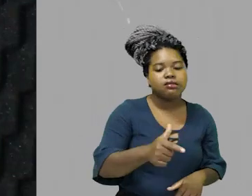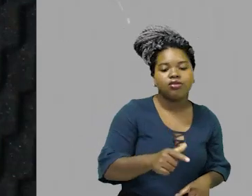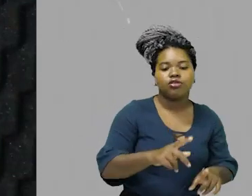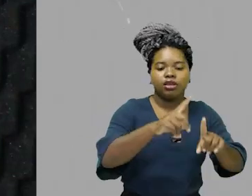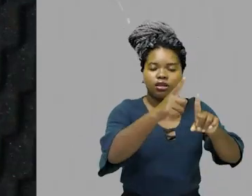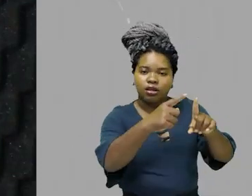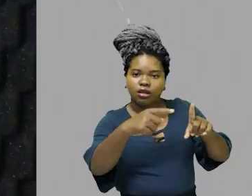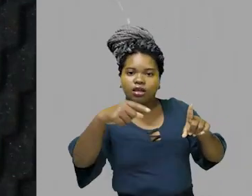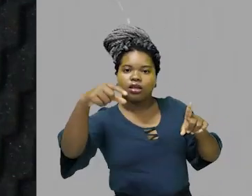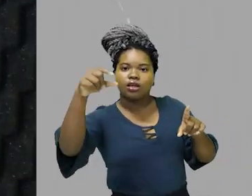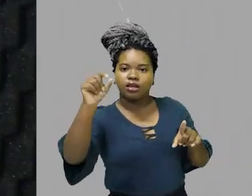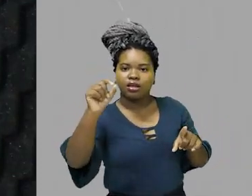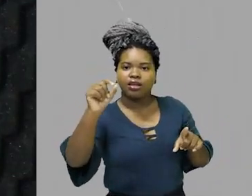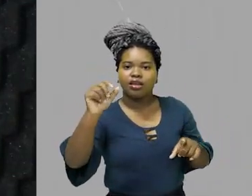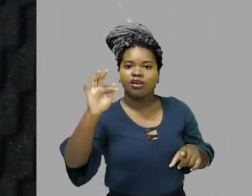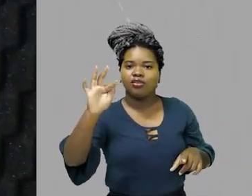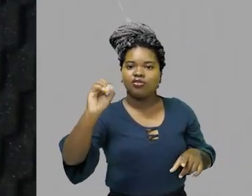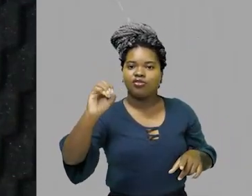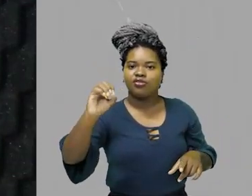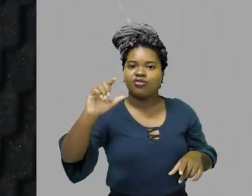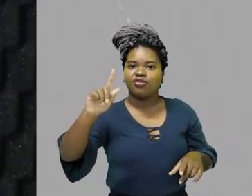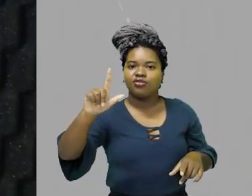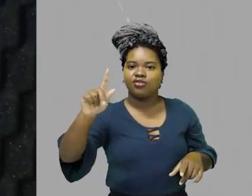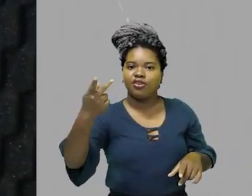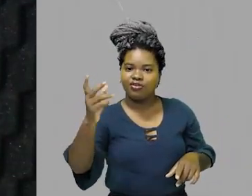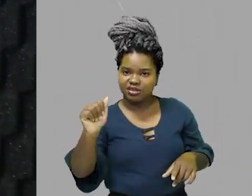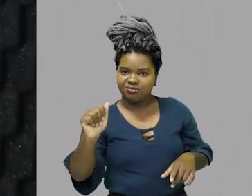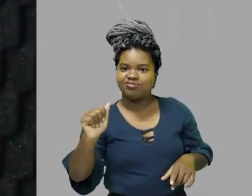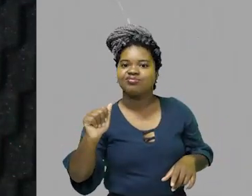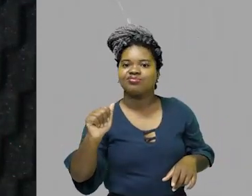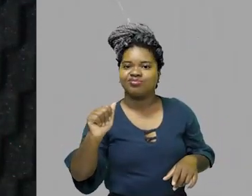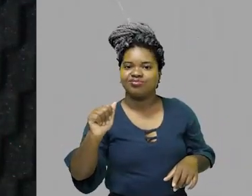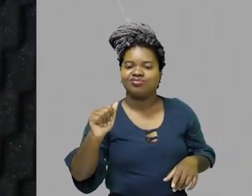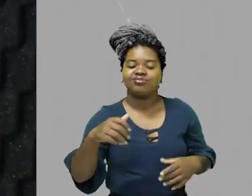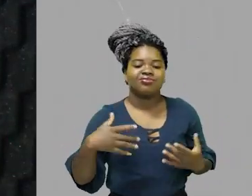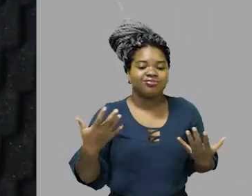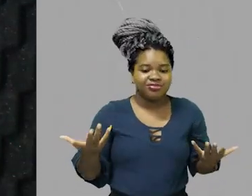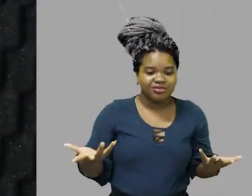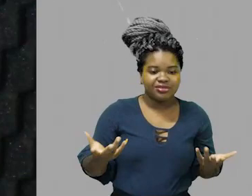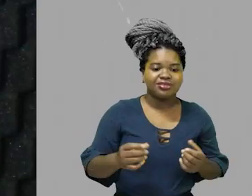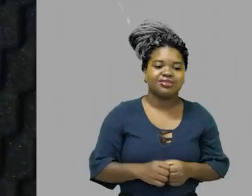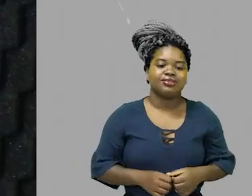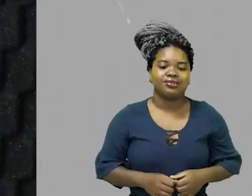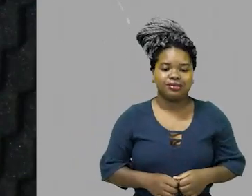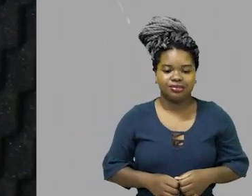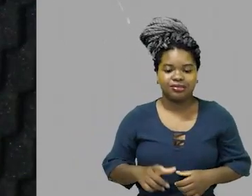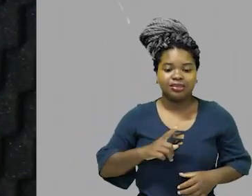ter são o quê? São filamentos, lâminas, estruturas compactas. E